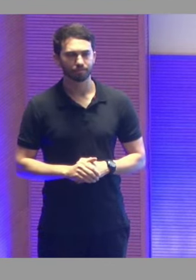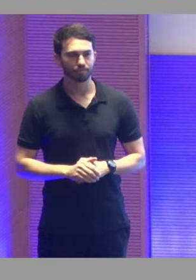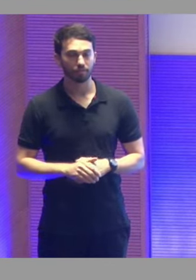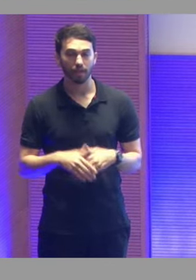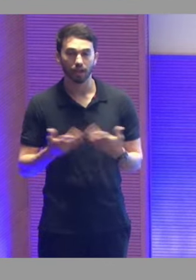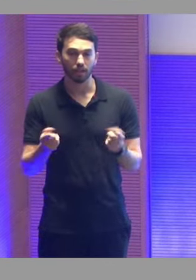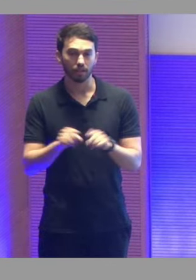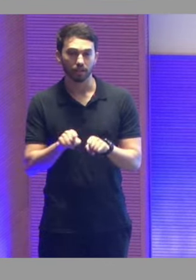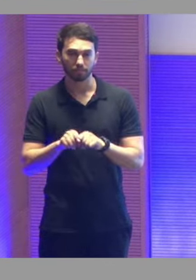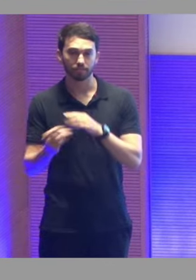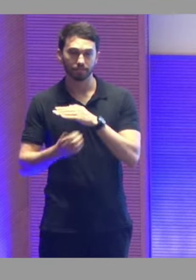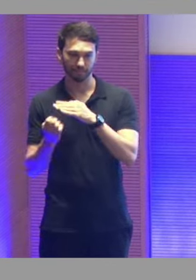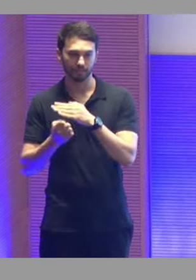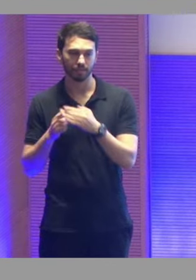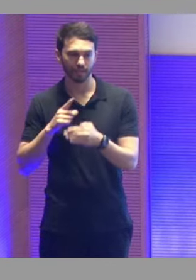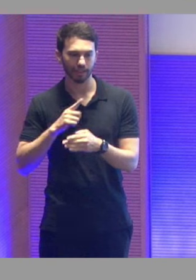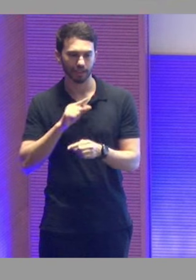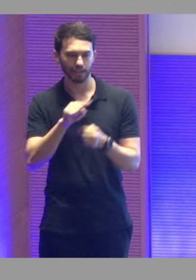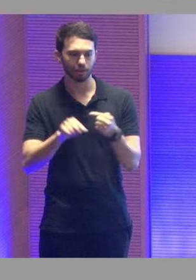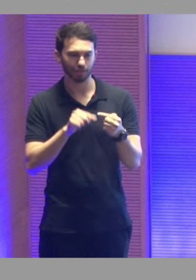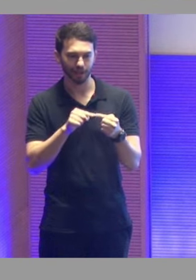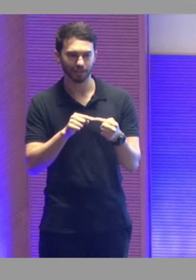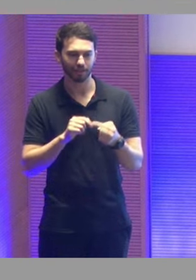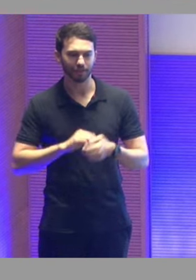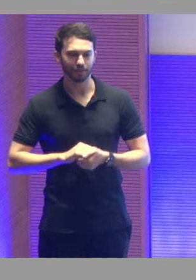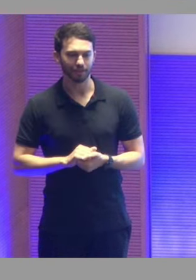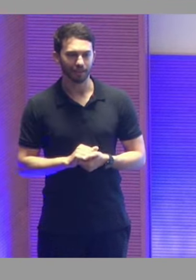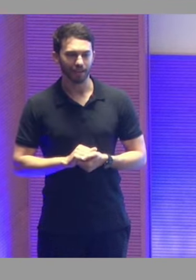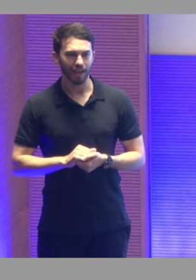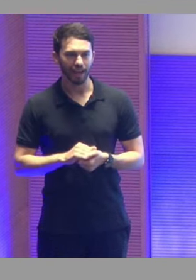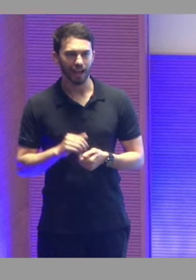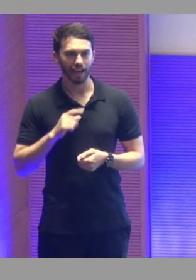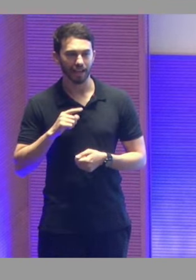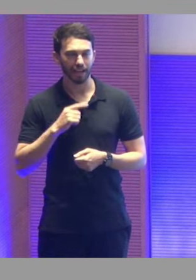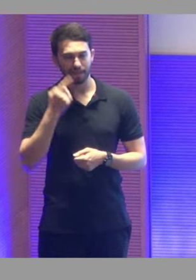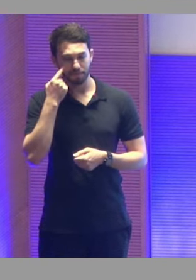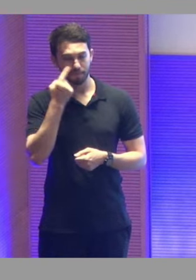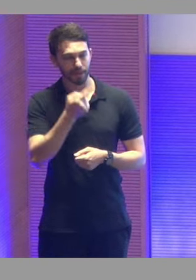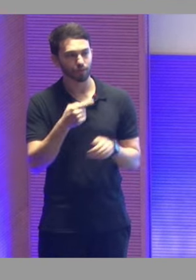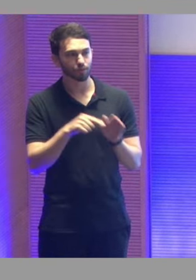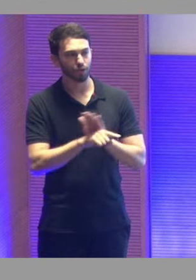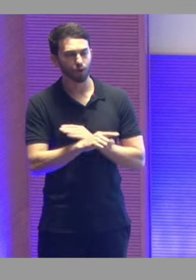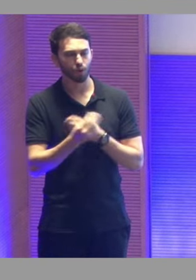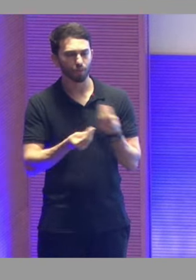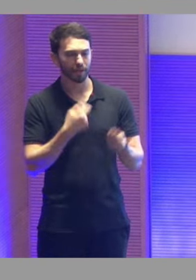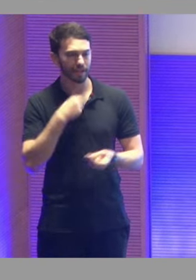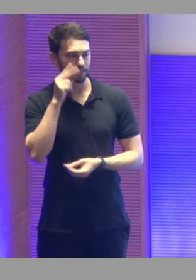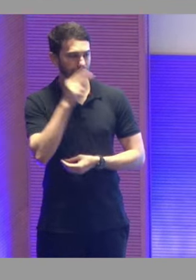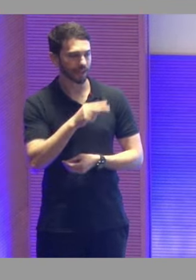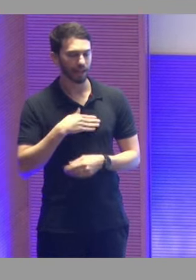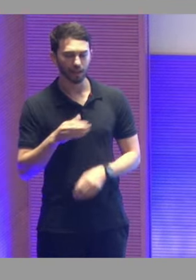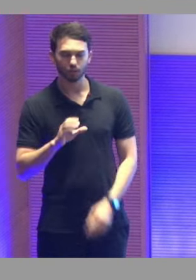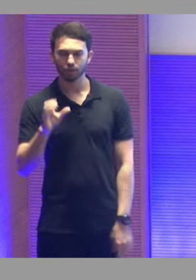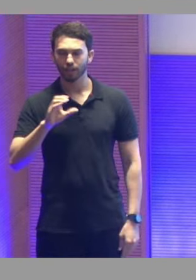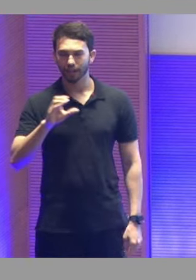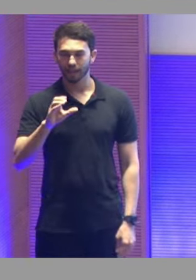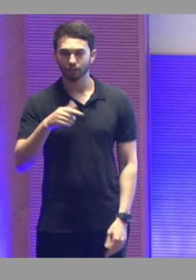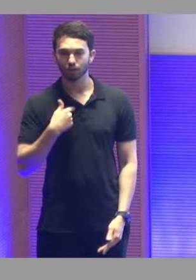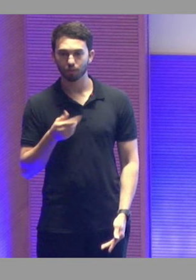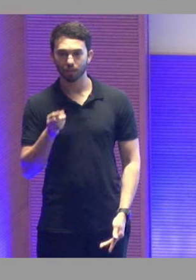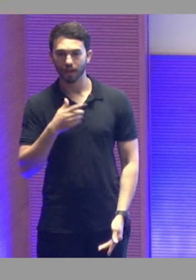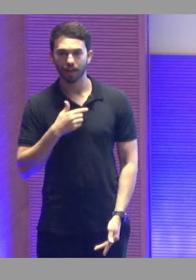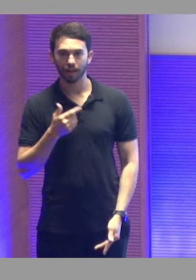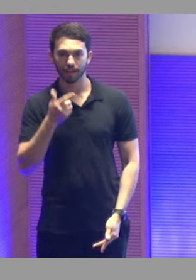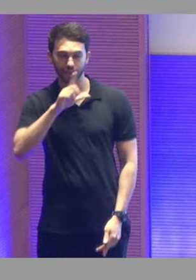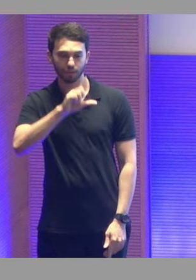ainda para essas organizações que possuem as metas a gente queria entender é como que elas enxergam a utilização de créditos de carbono para compensar as emissões